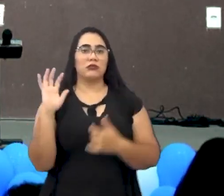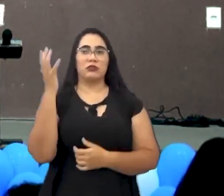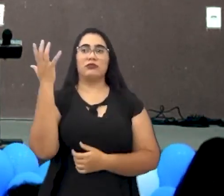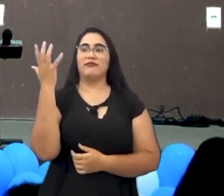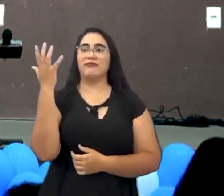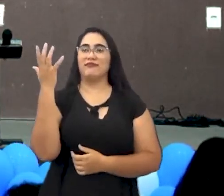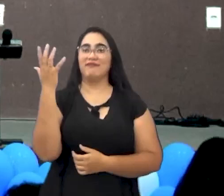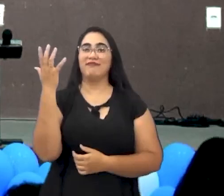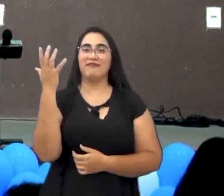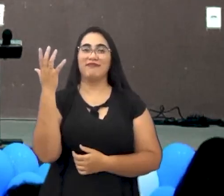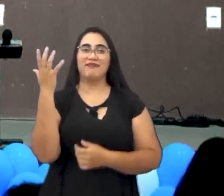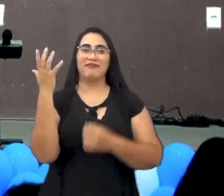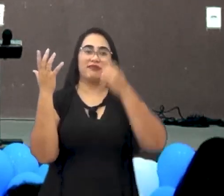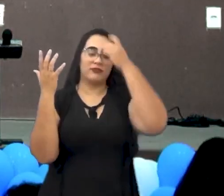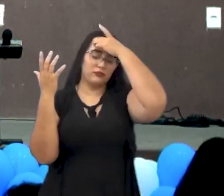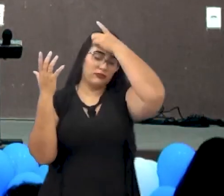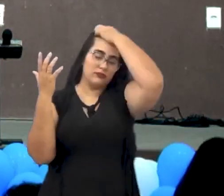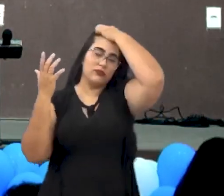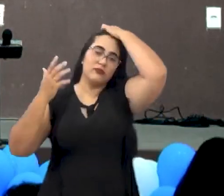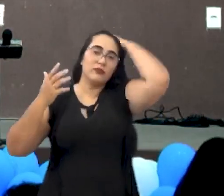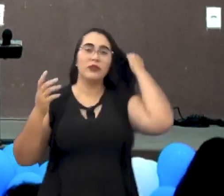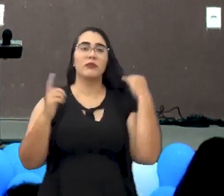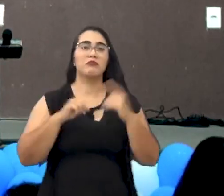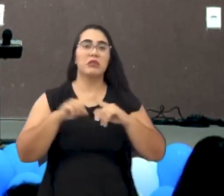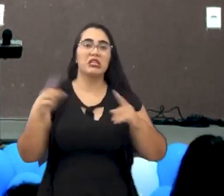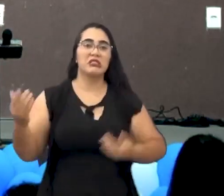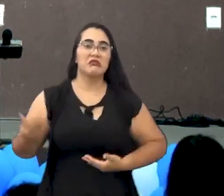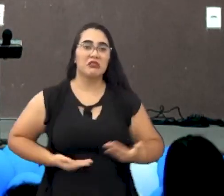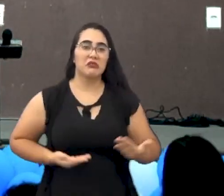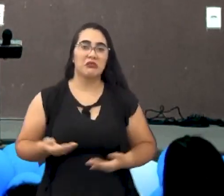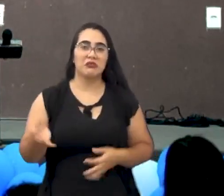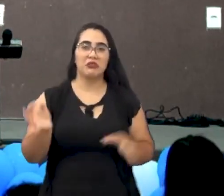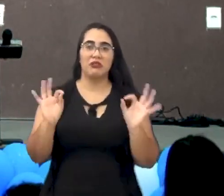que passaram de longe para ser o servo.